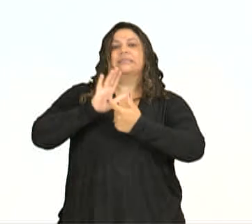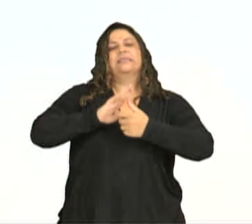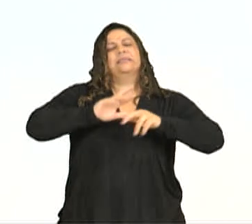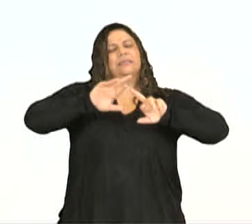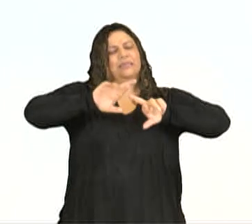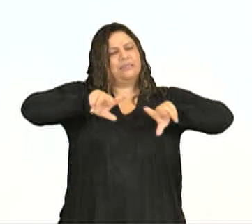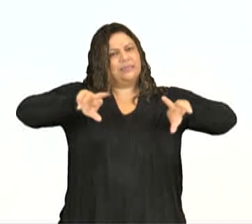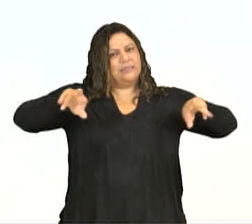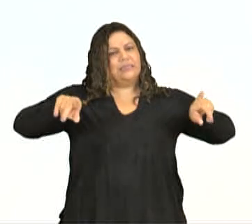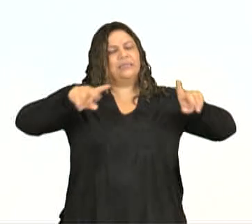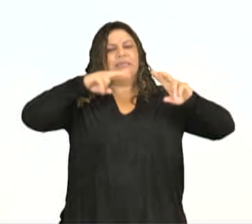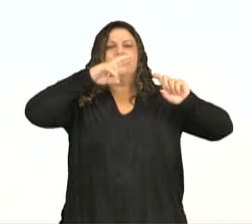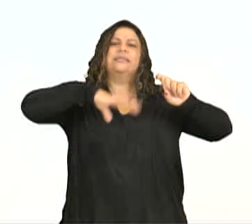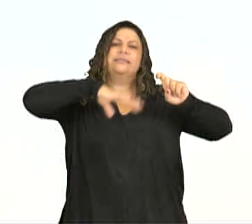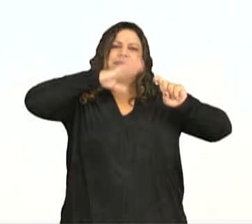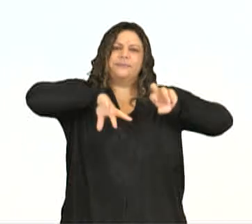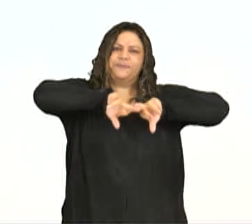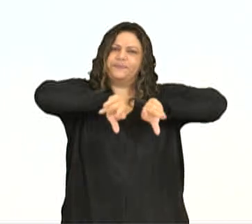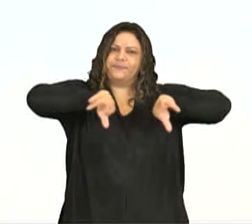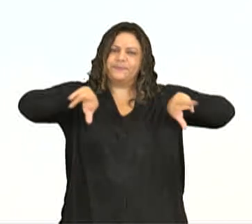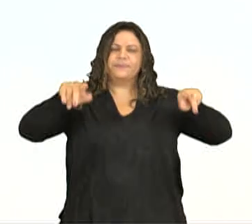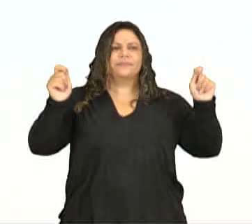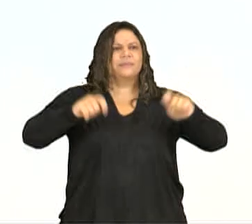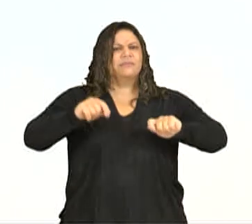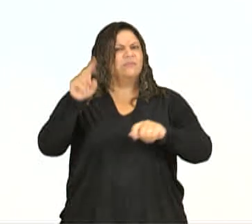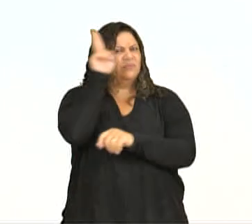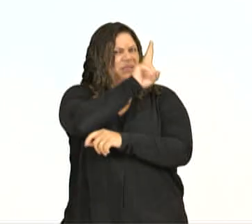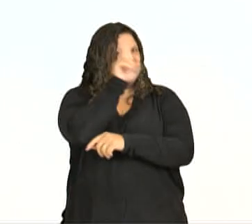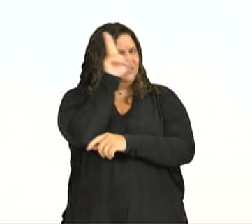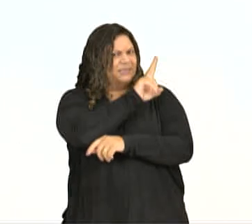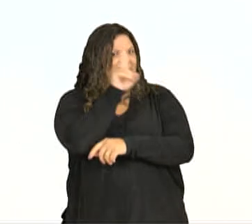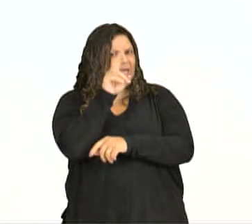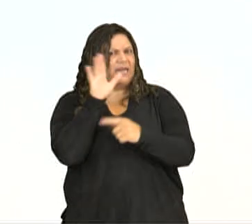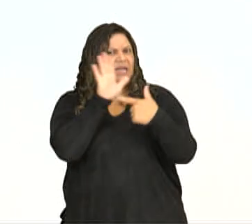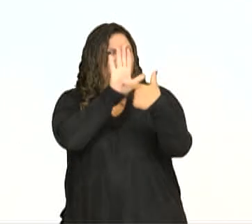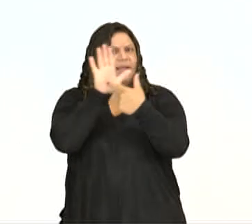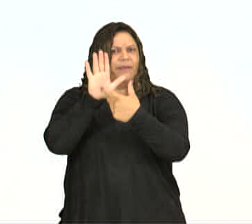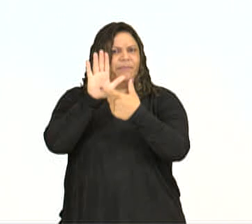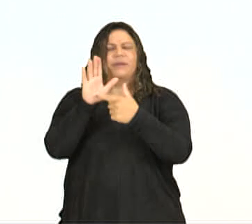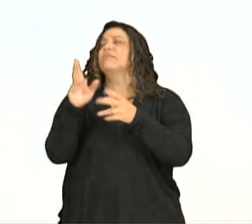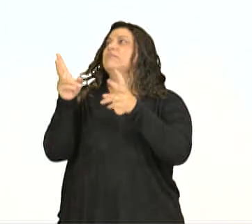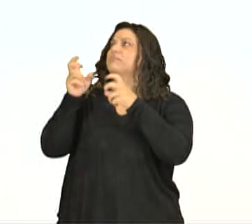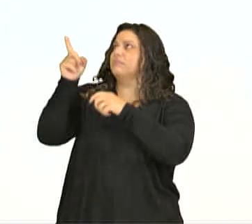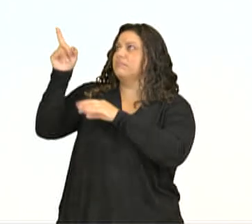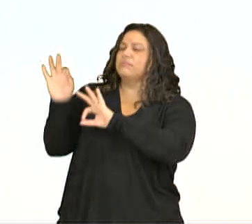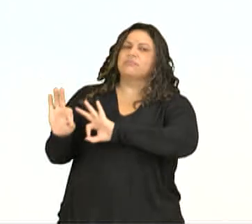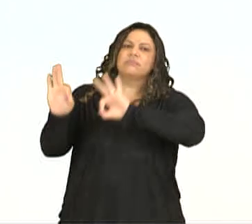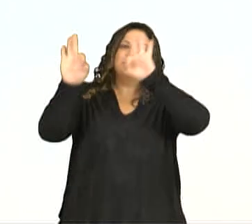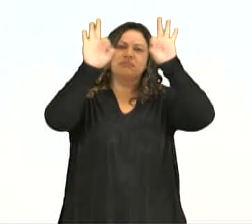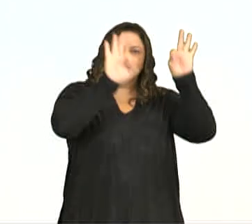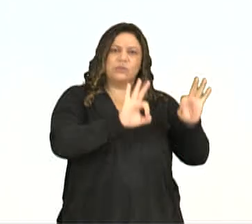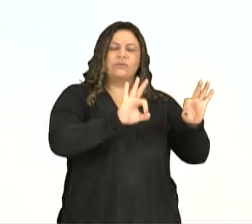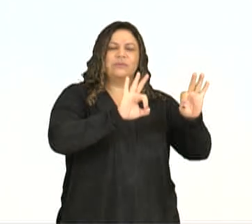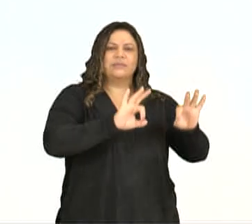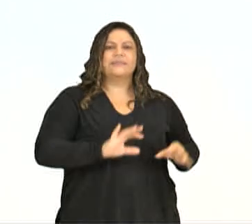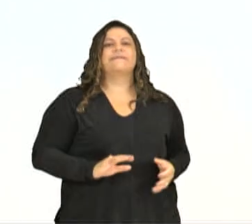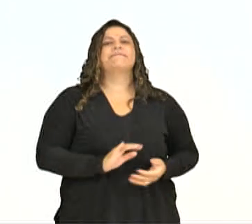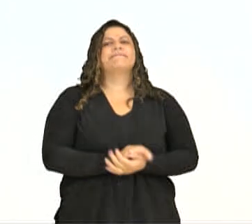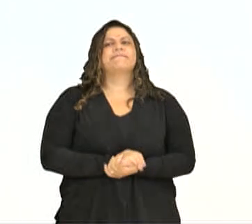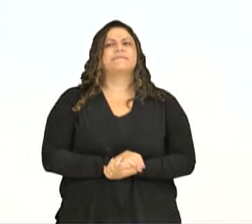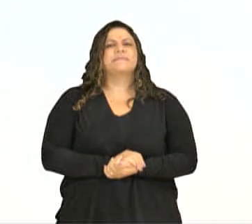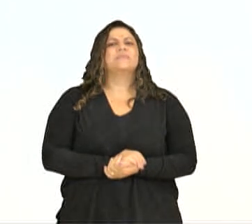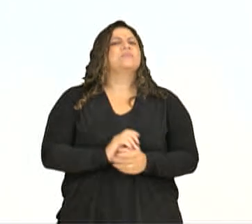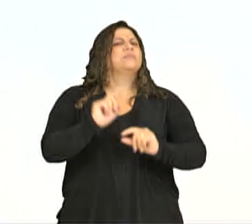se lembrar de já ter visto alguma dessas apresentações, algumas dessas vestimentas típicas em